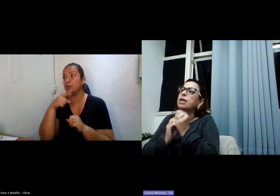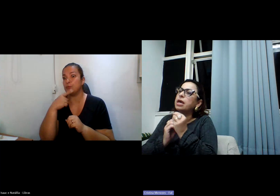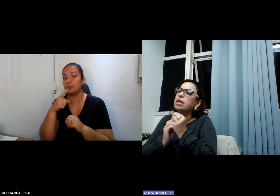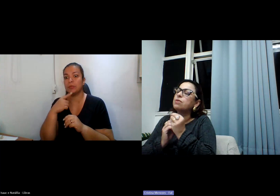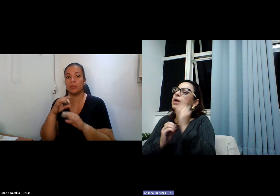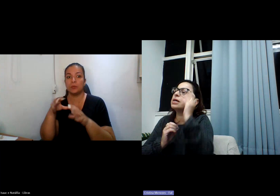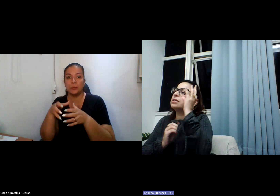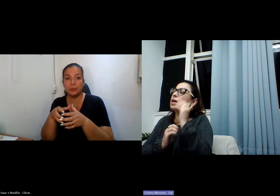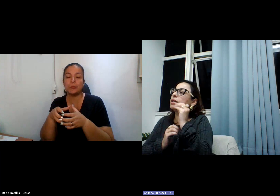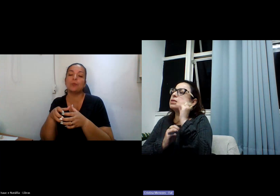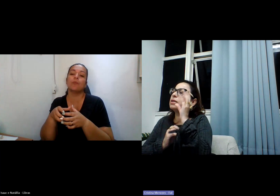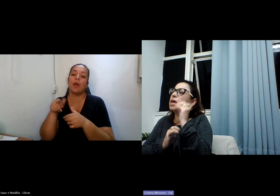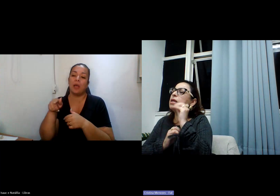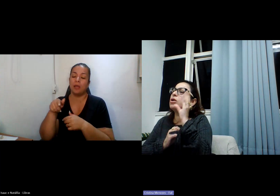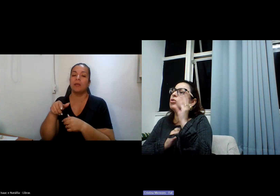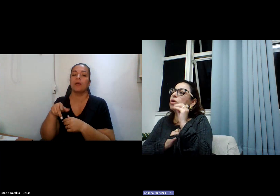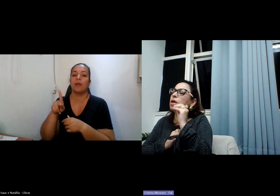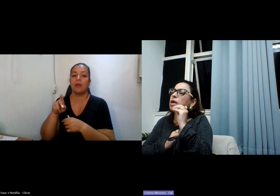a Kênia